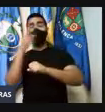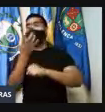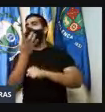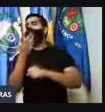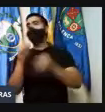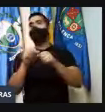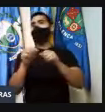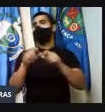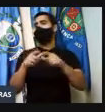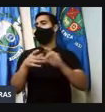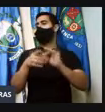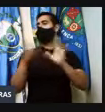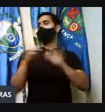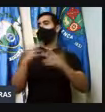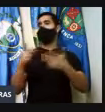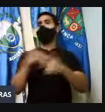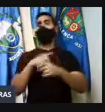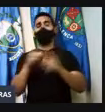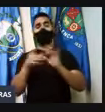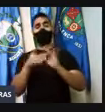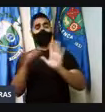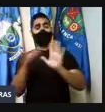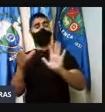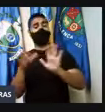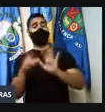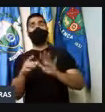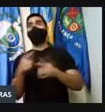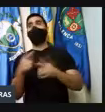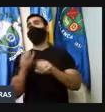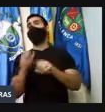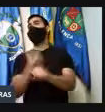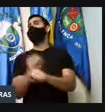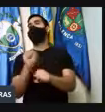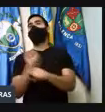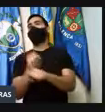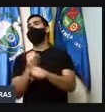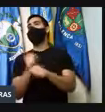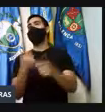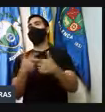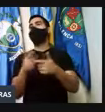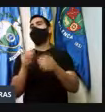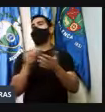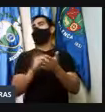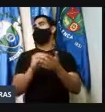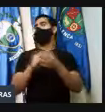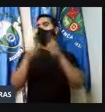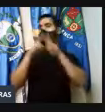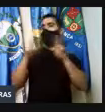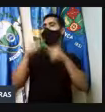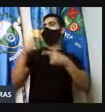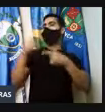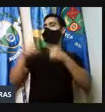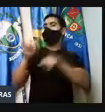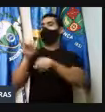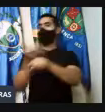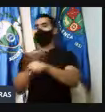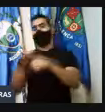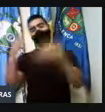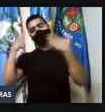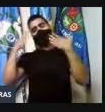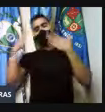negócio, regularizar, pegar o alvará e está agarrado por conta dessa falta de visão política estratégica. Tá certo?